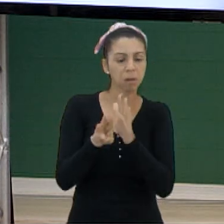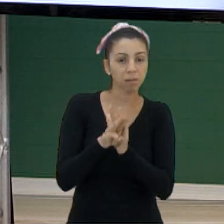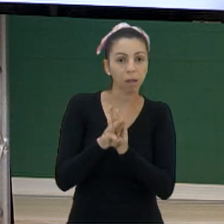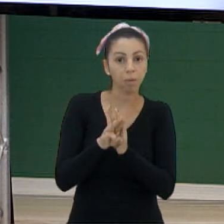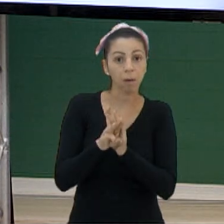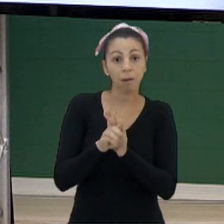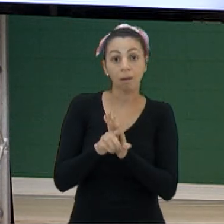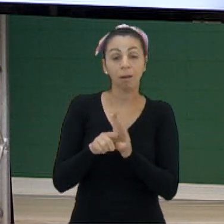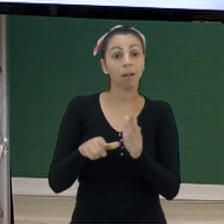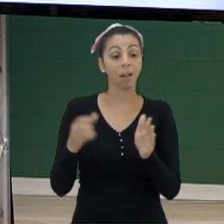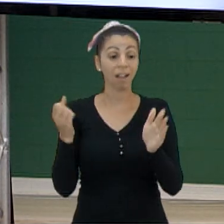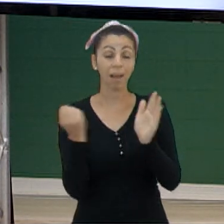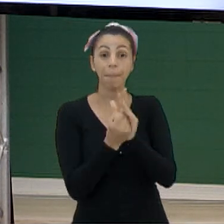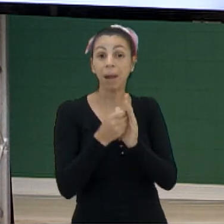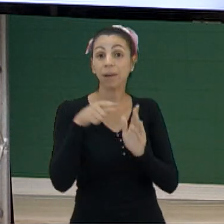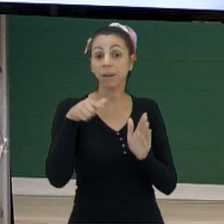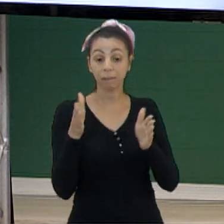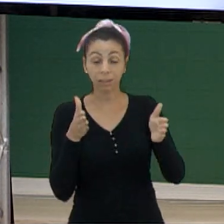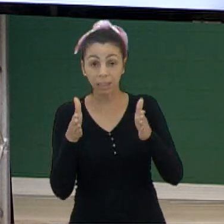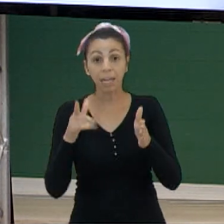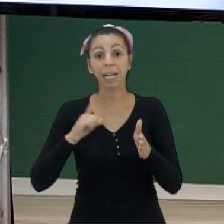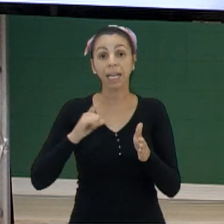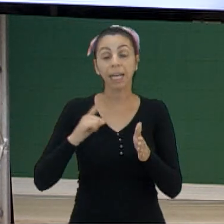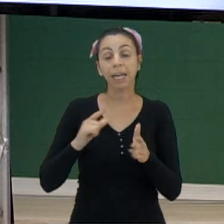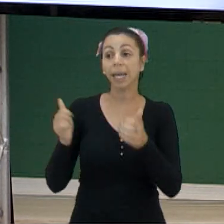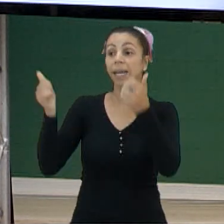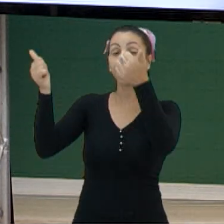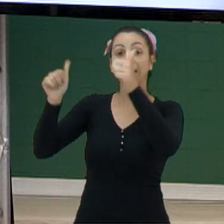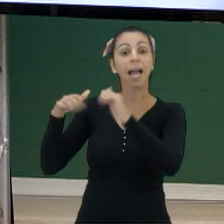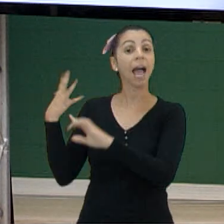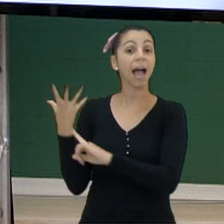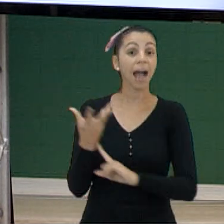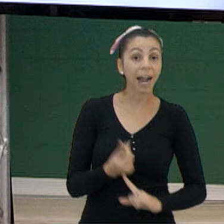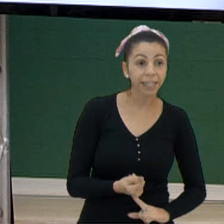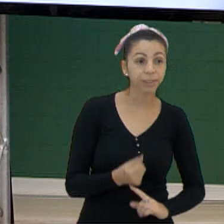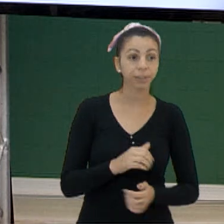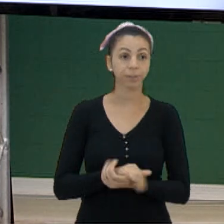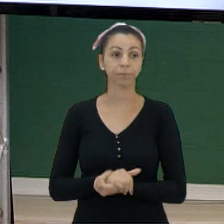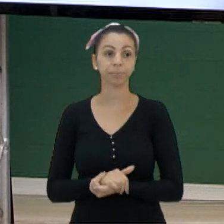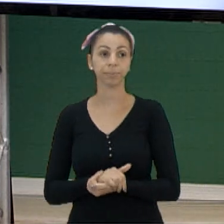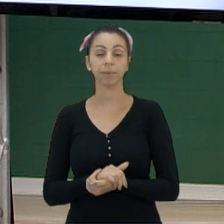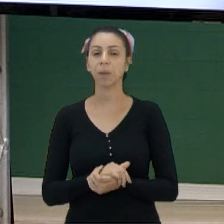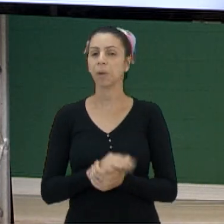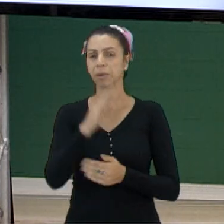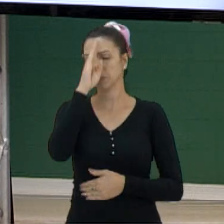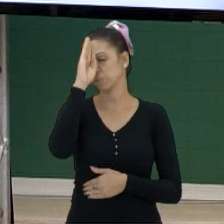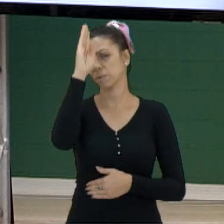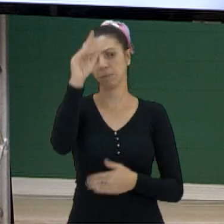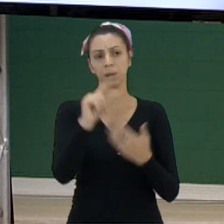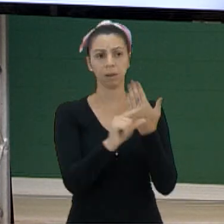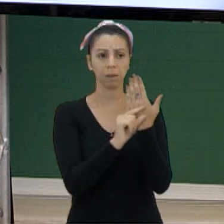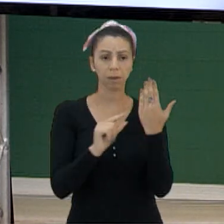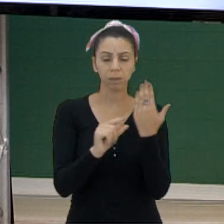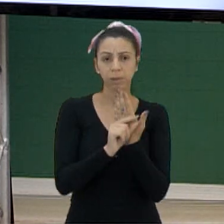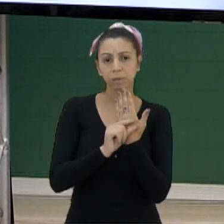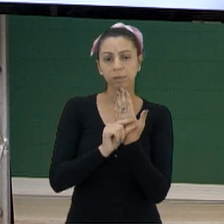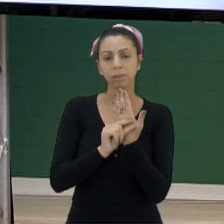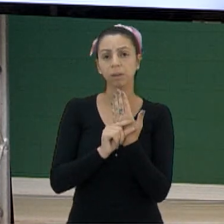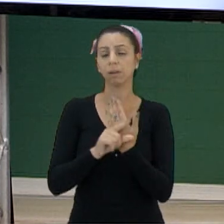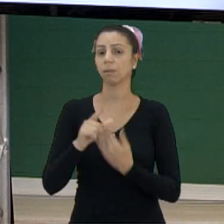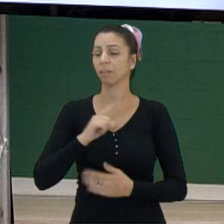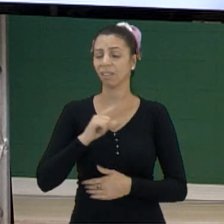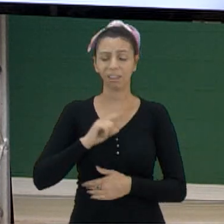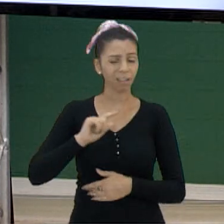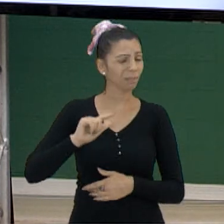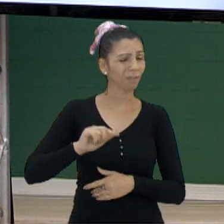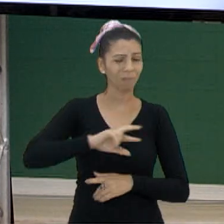de arte, tá? E principais artistas, ainda tem muito mais, tem a Gentilesse, que é